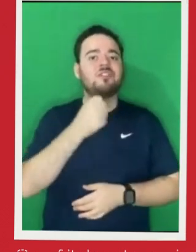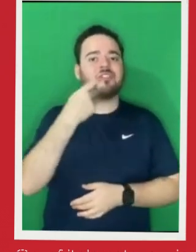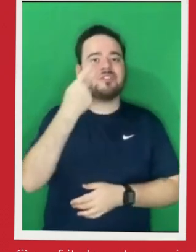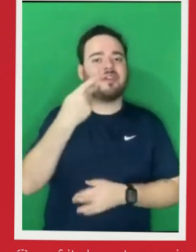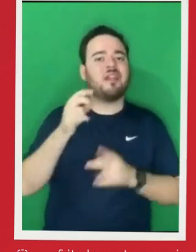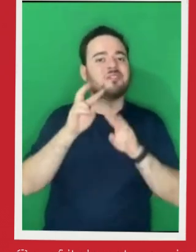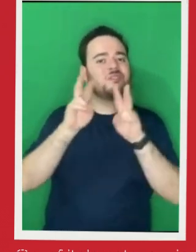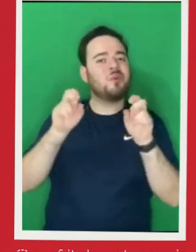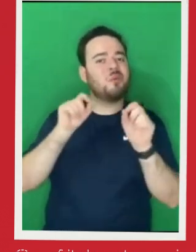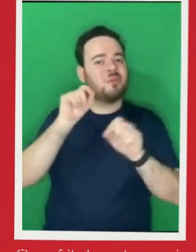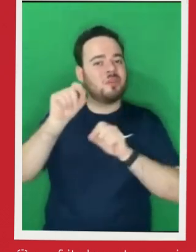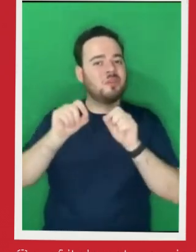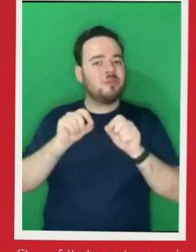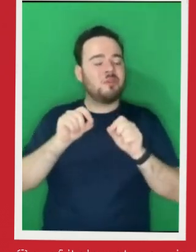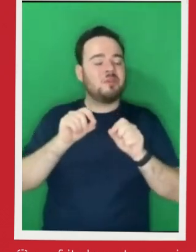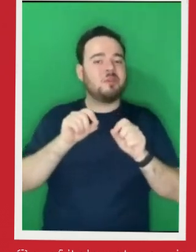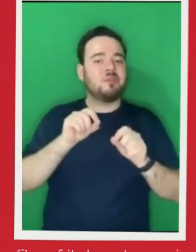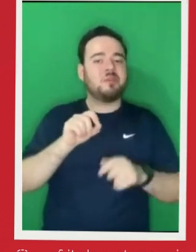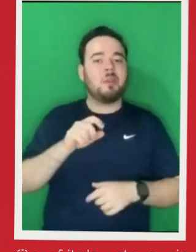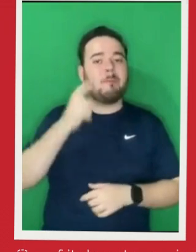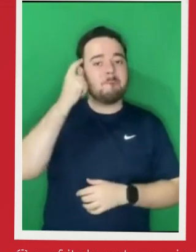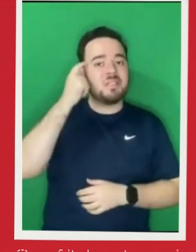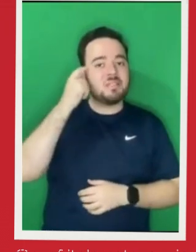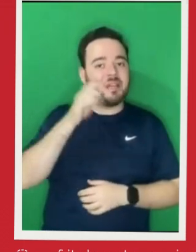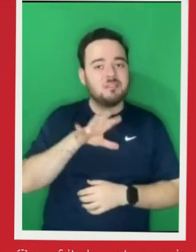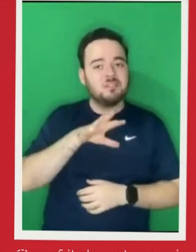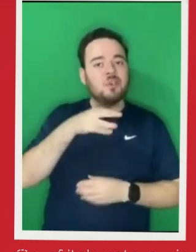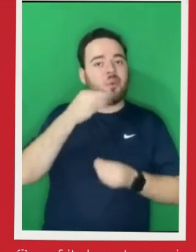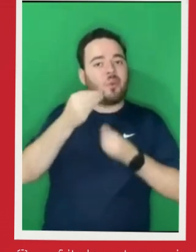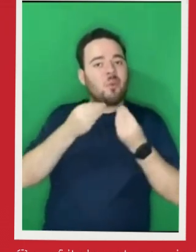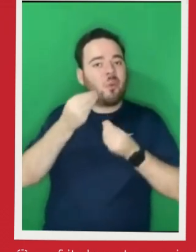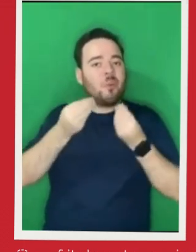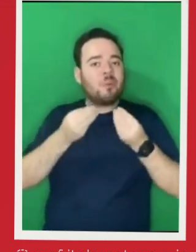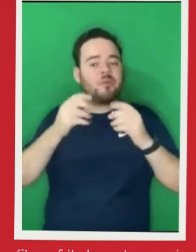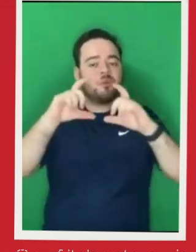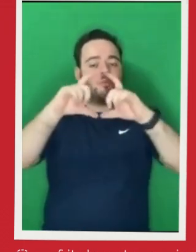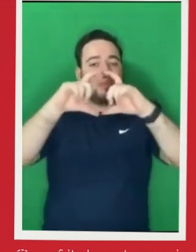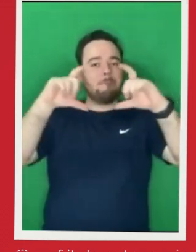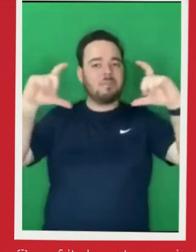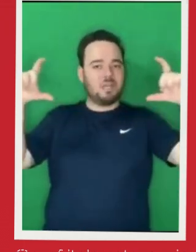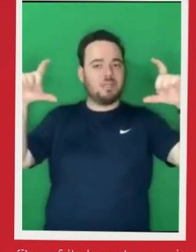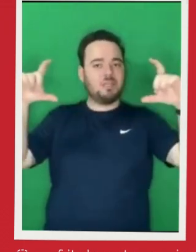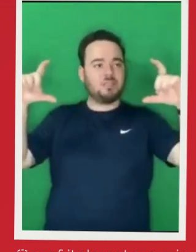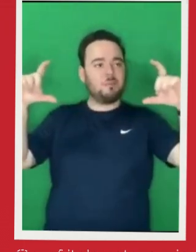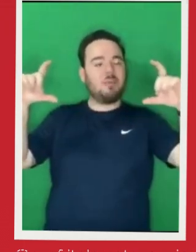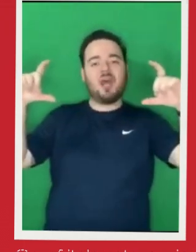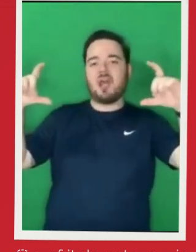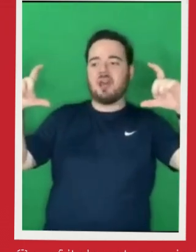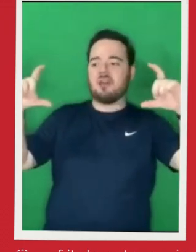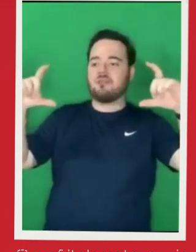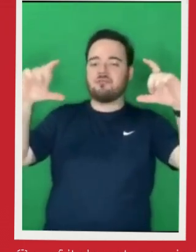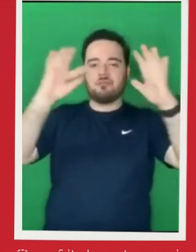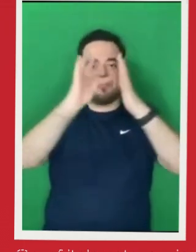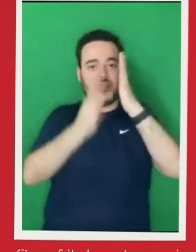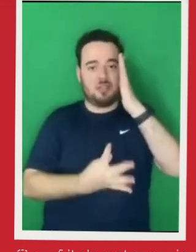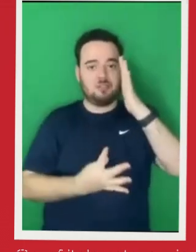de falar sobre pensar o fôlego da sua escrita, pensar o tamanho dos seus